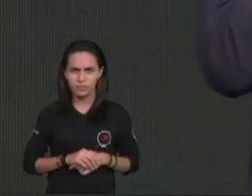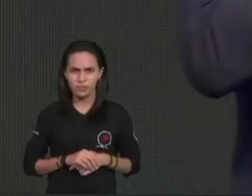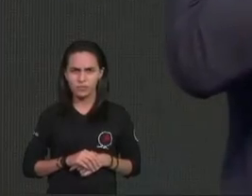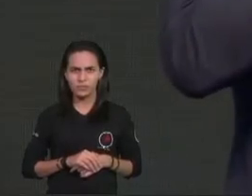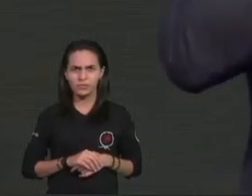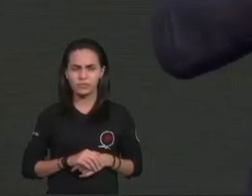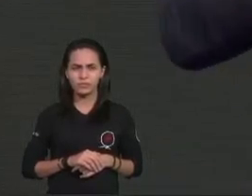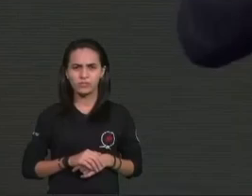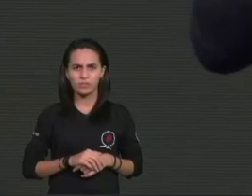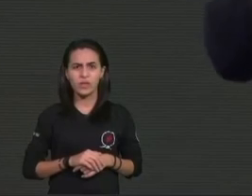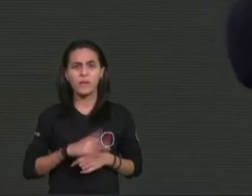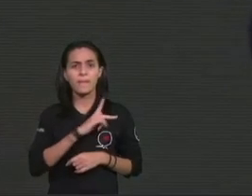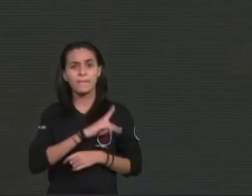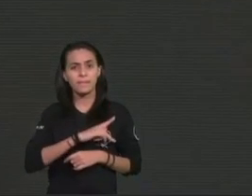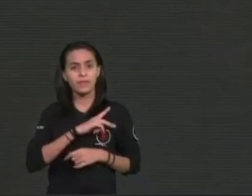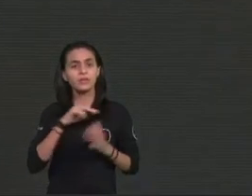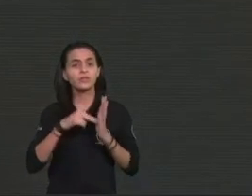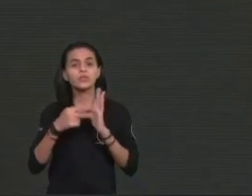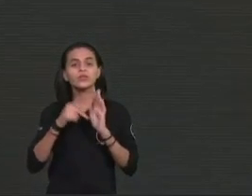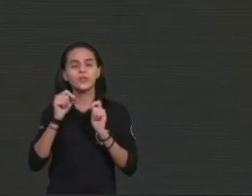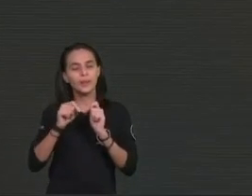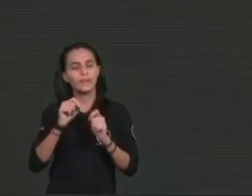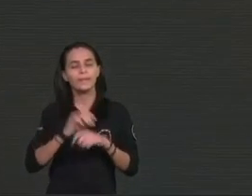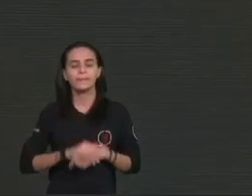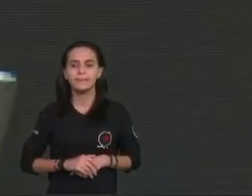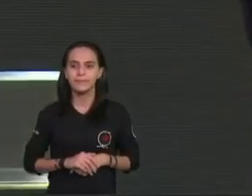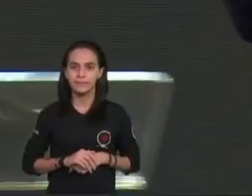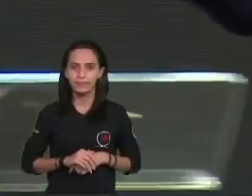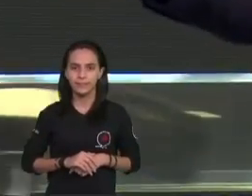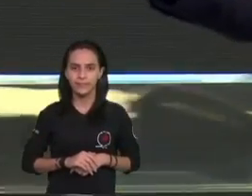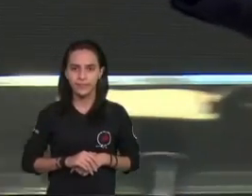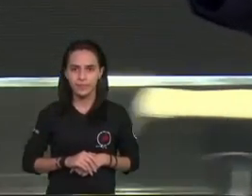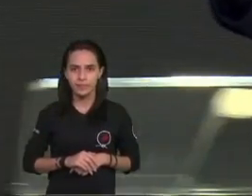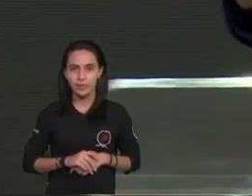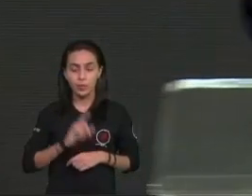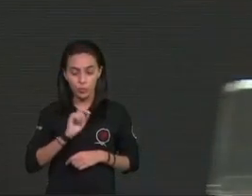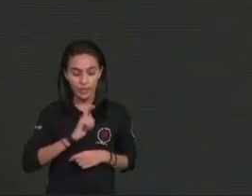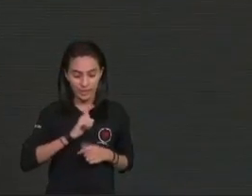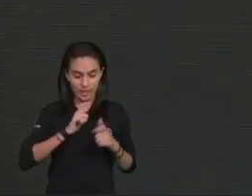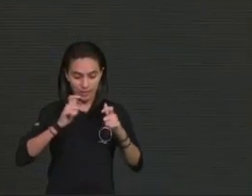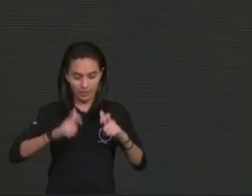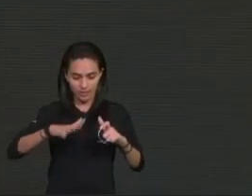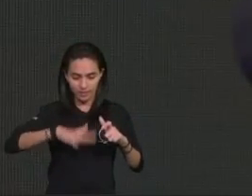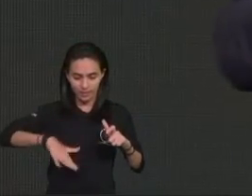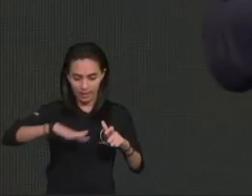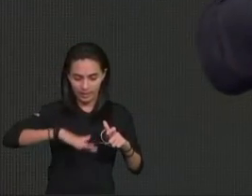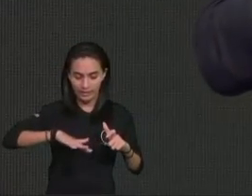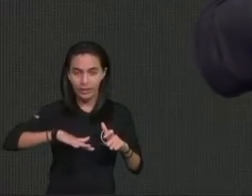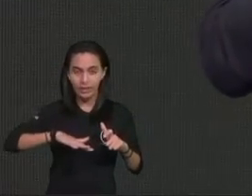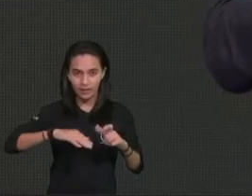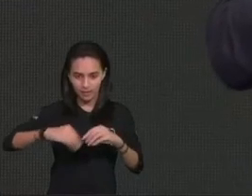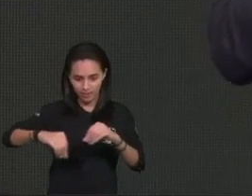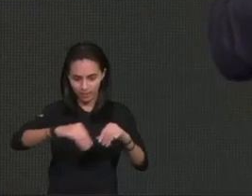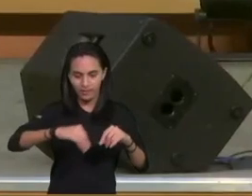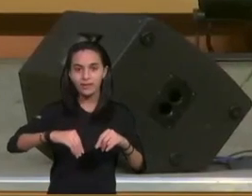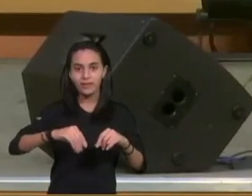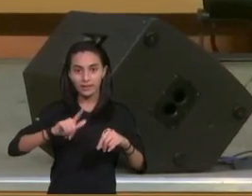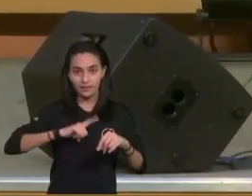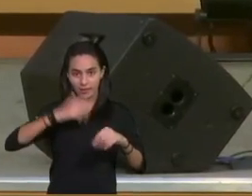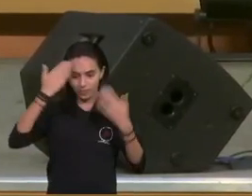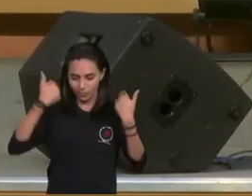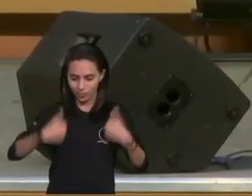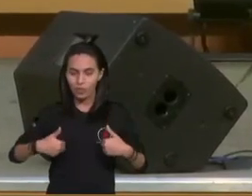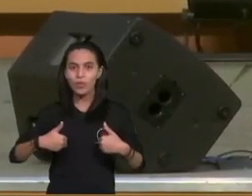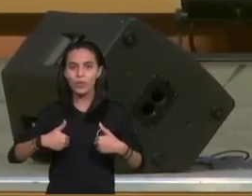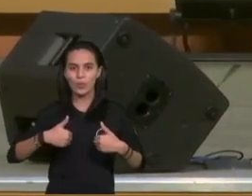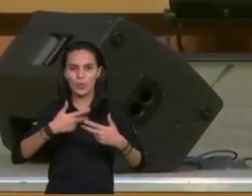científica Paulo tá dizendo que o que tem na terra tem no corpo humano Isto é